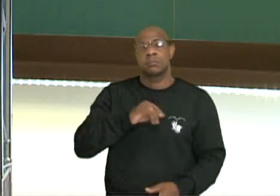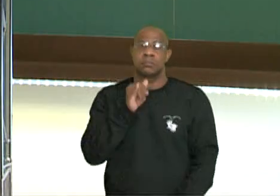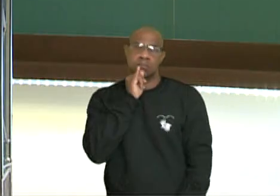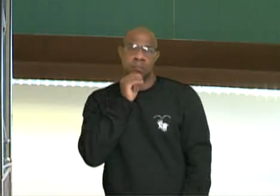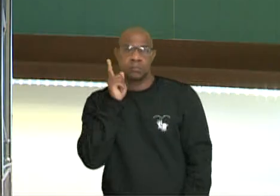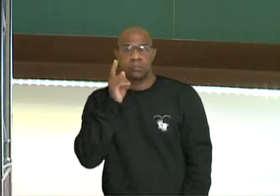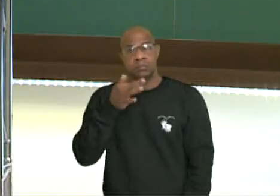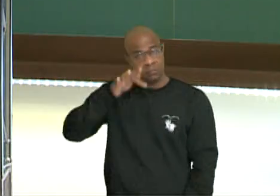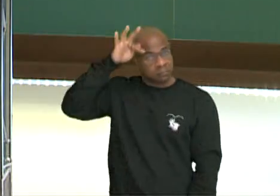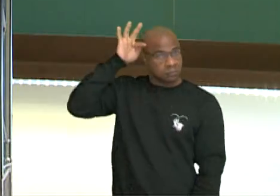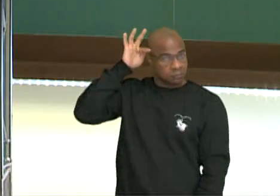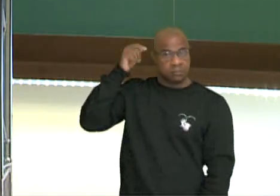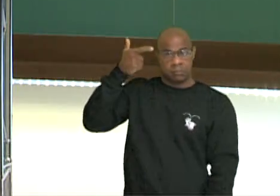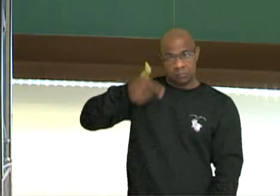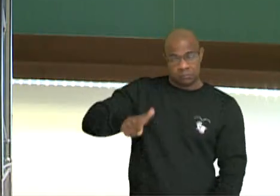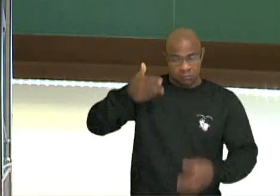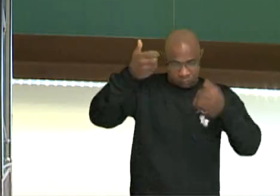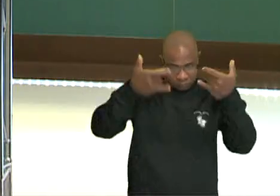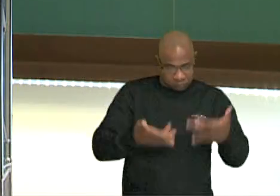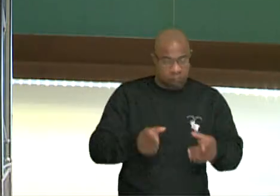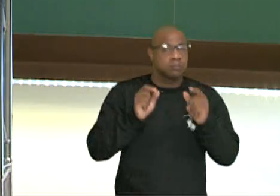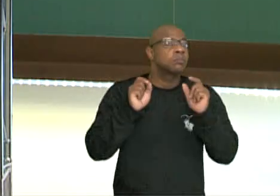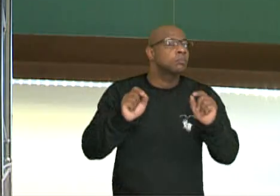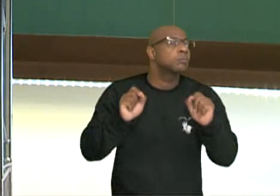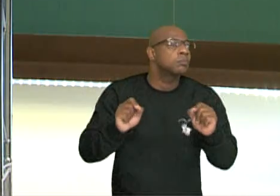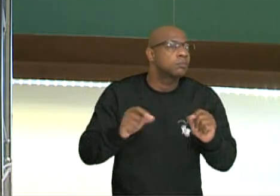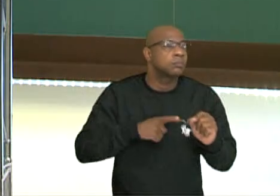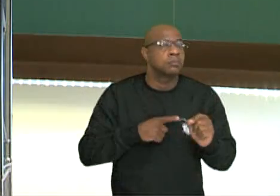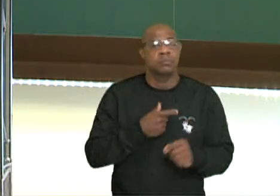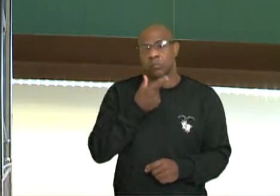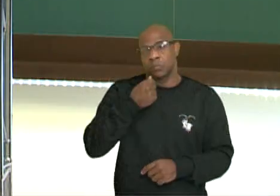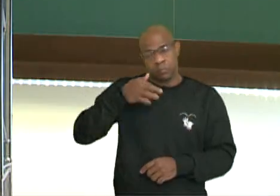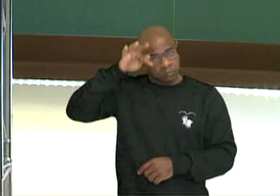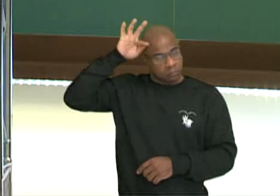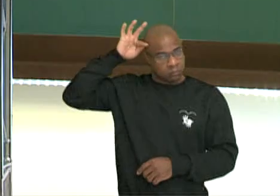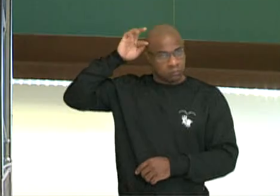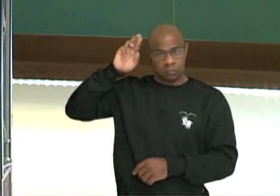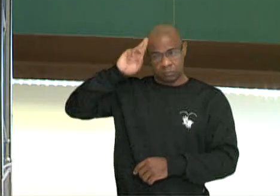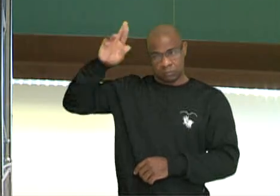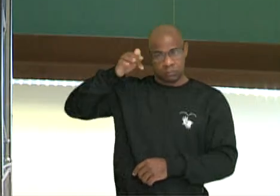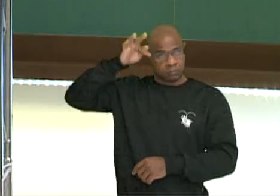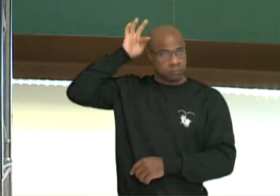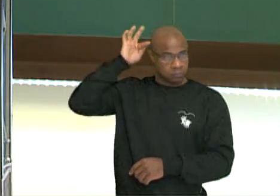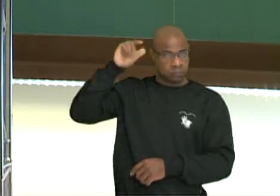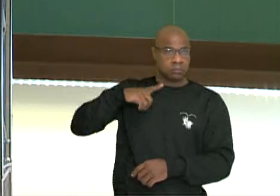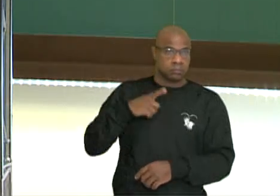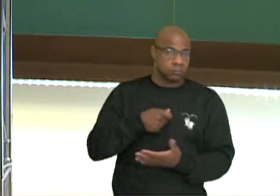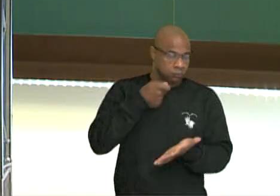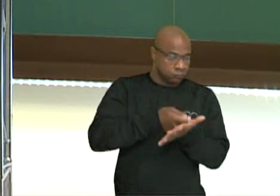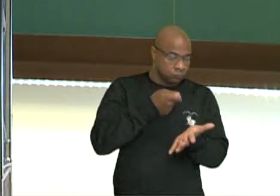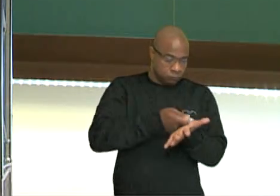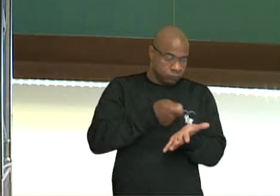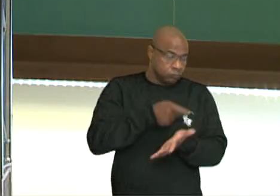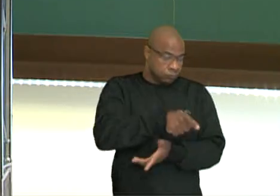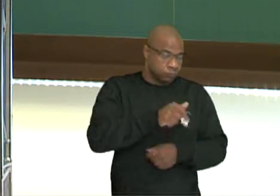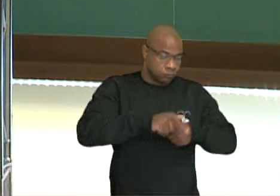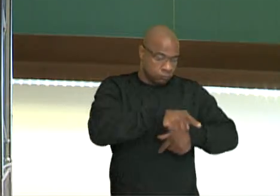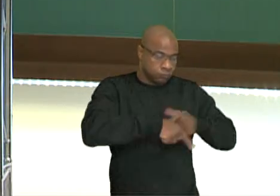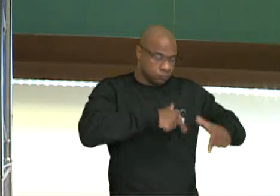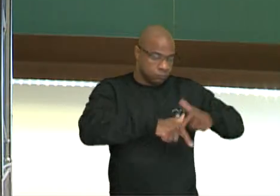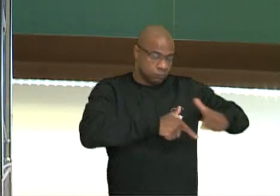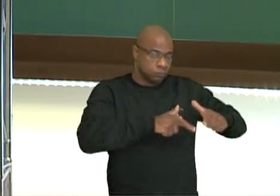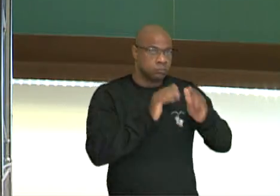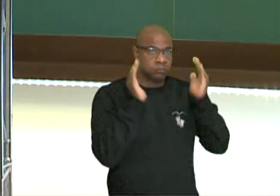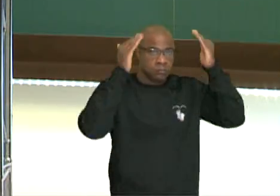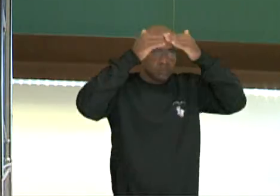do feudalismo, novamente, que o senhor feudal vai exigir ali o trabalho dos camponeses, então essa vai ser a relação. E